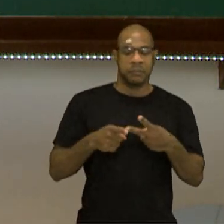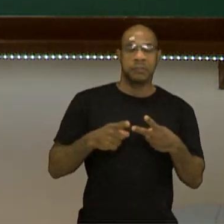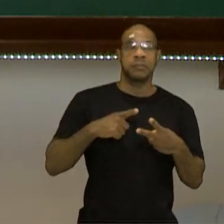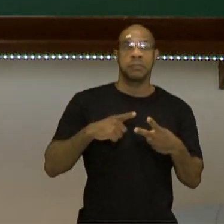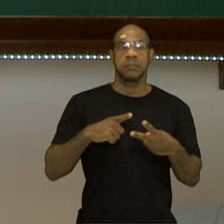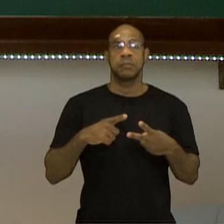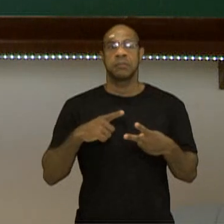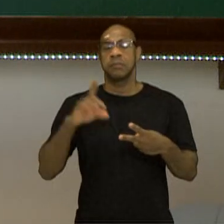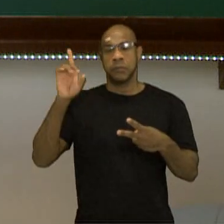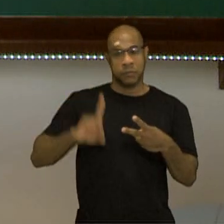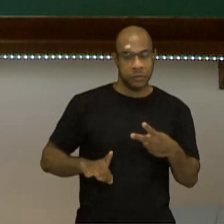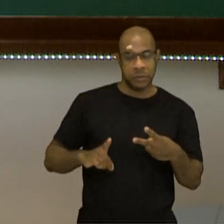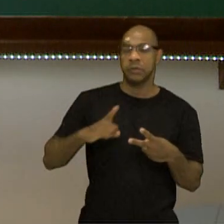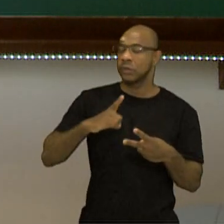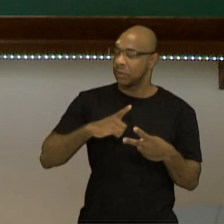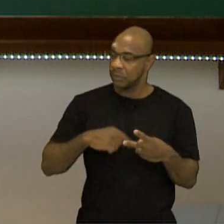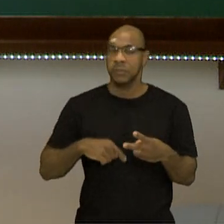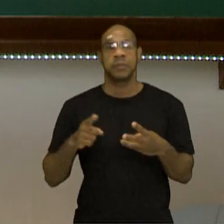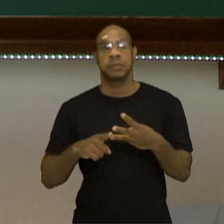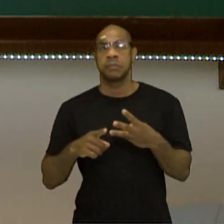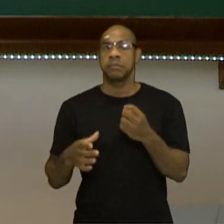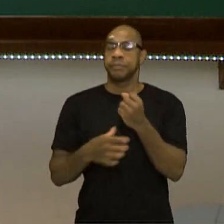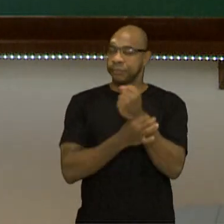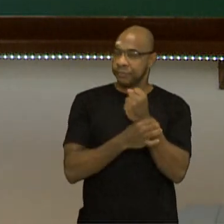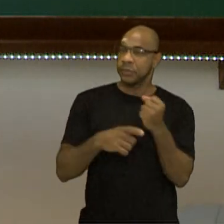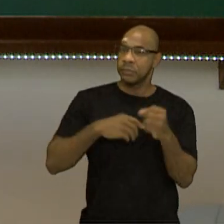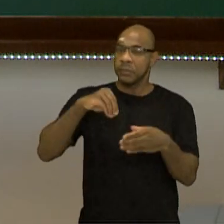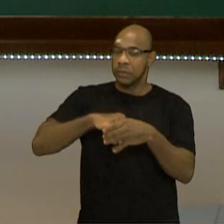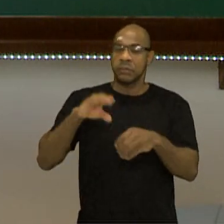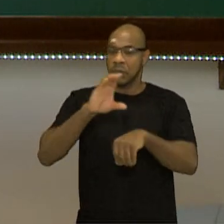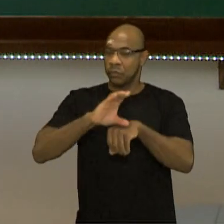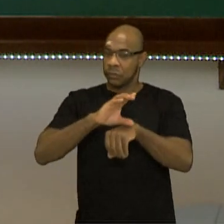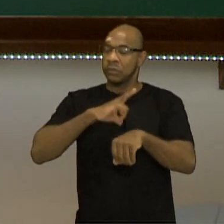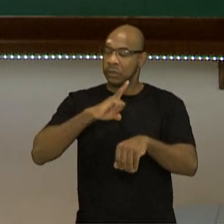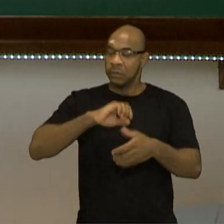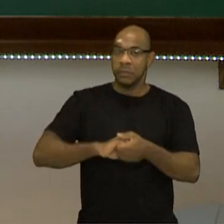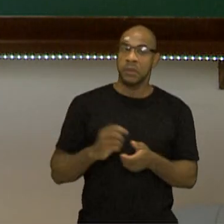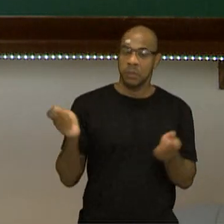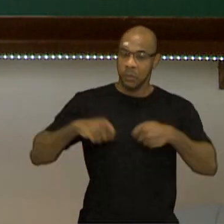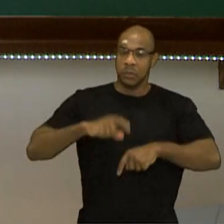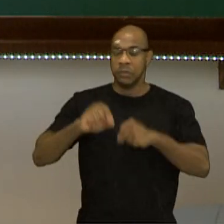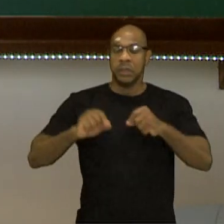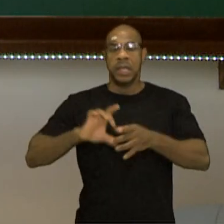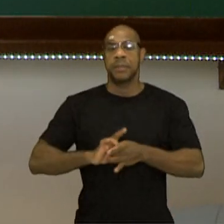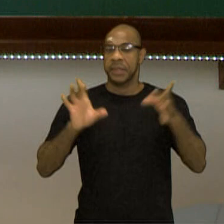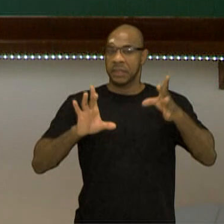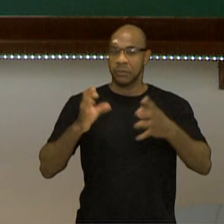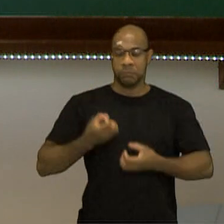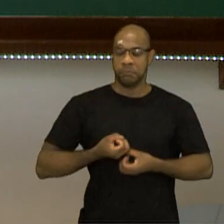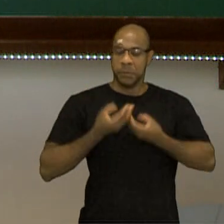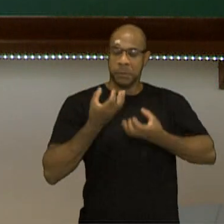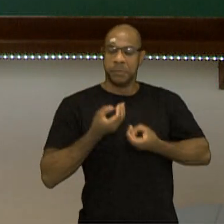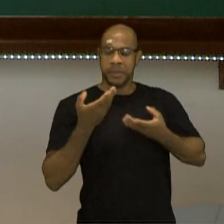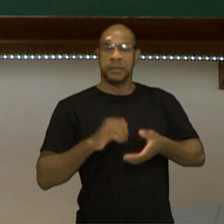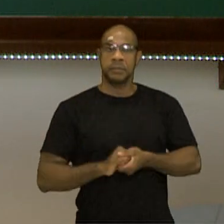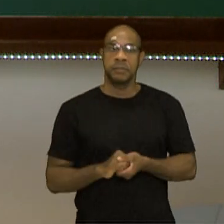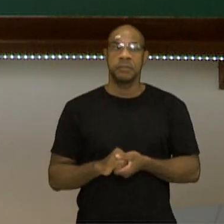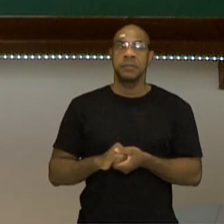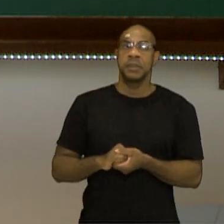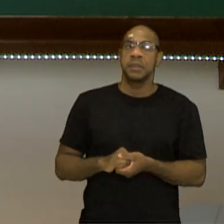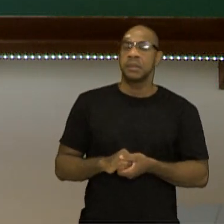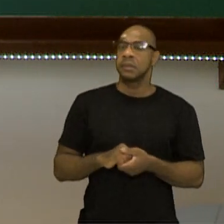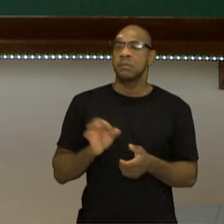né, os nossos direitos garantido também, né, que a gente pode ter liberdade de expressão sem